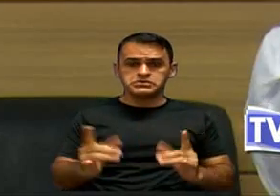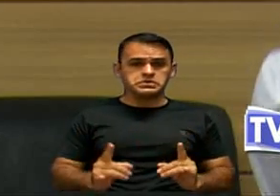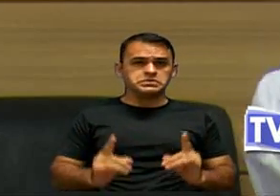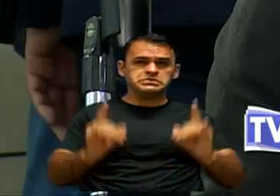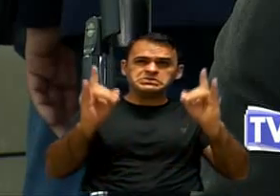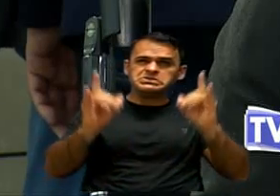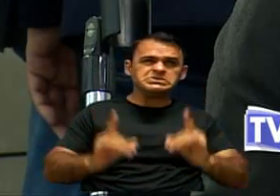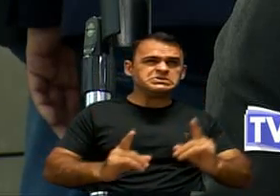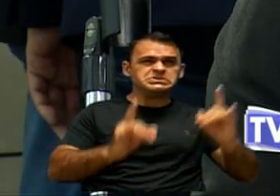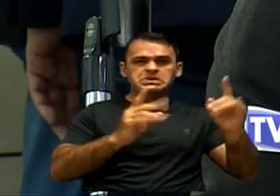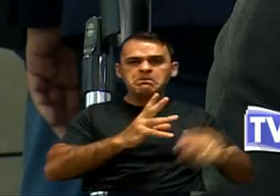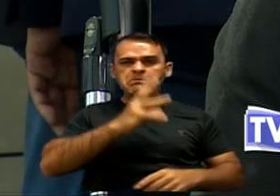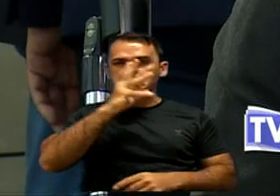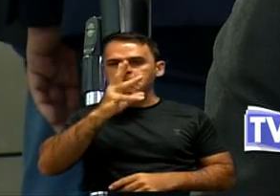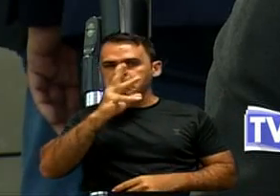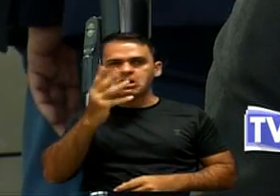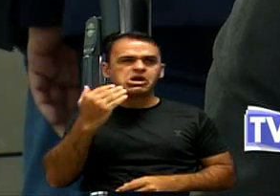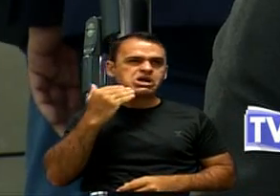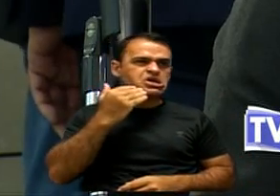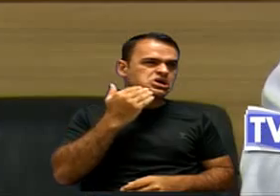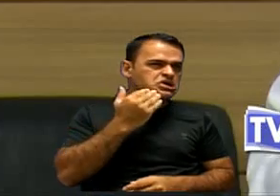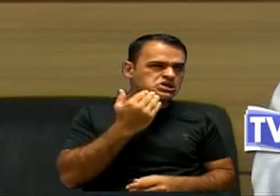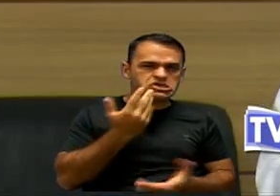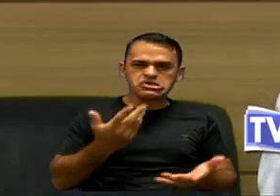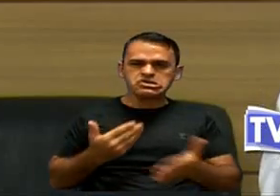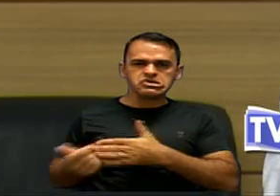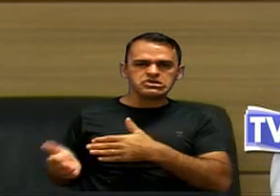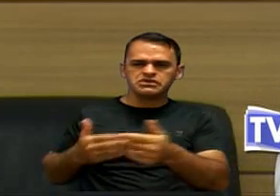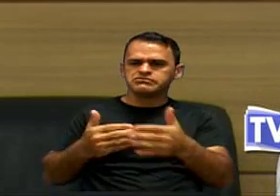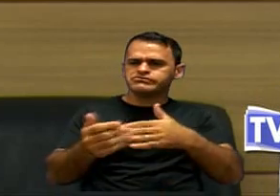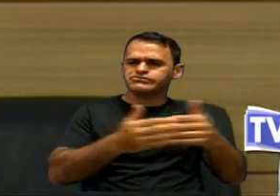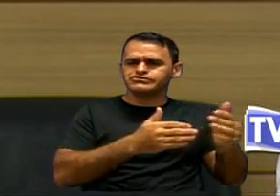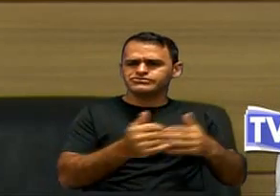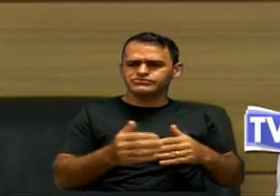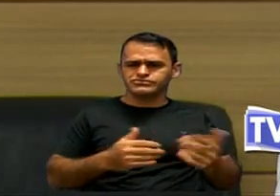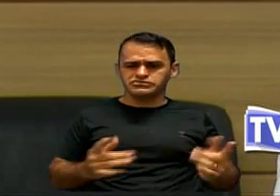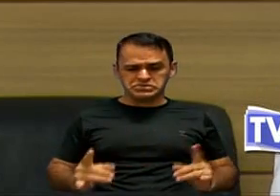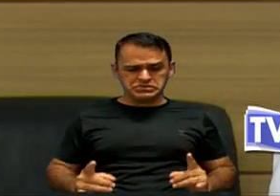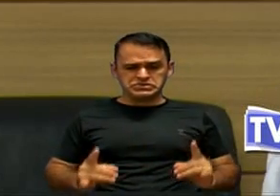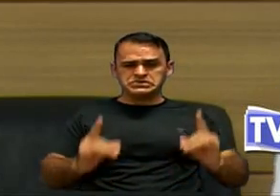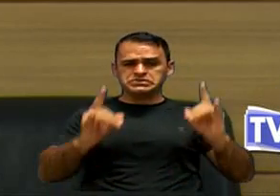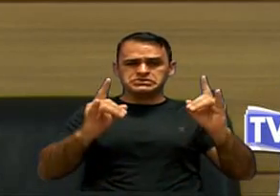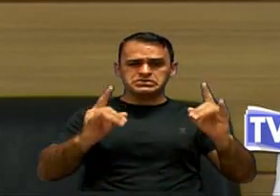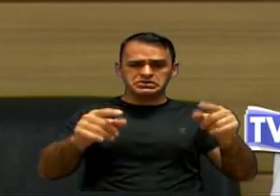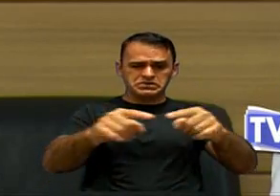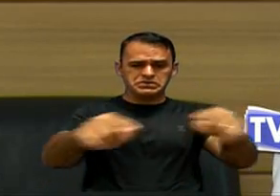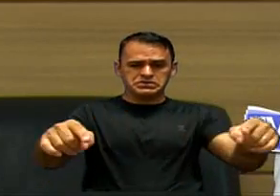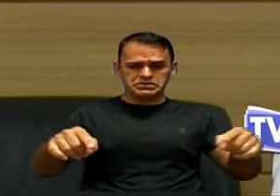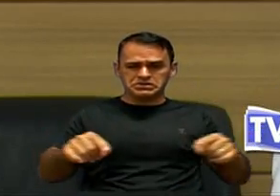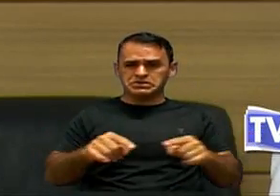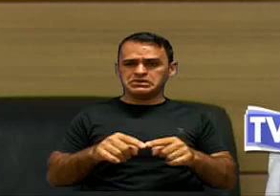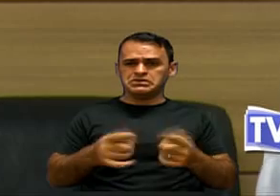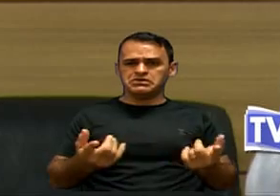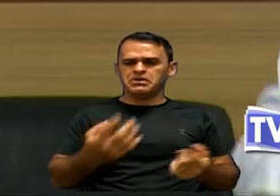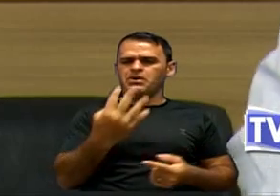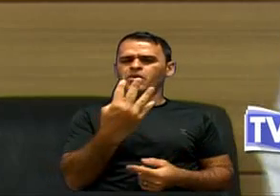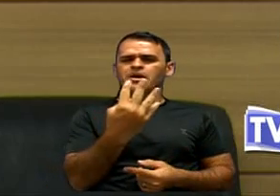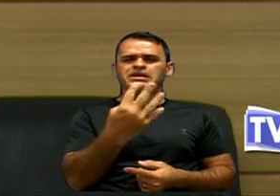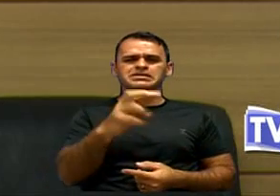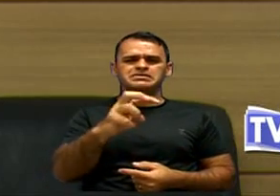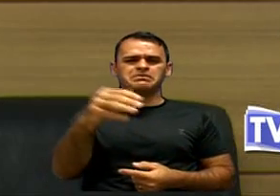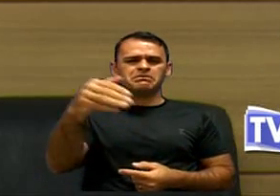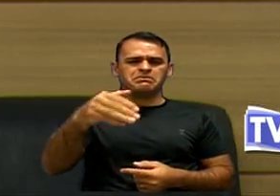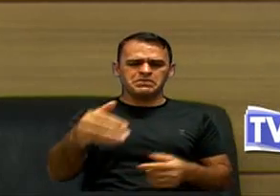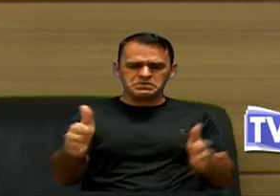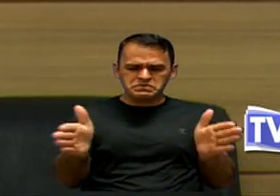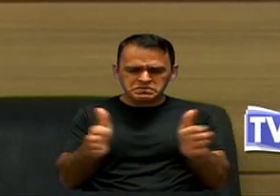sem sacada, prédios, sabe, apartamentos de 45 metros, vai entupir de gente aquilo ali e não vai ter